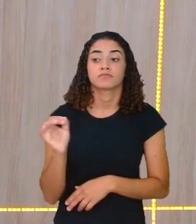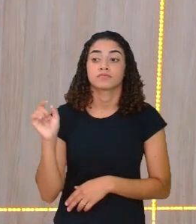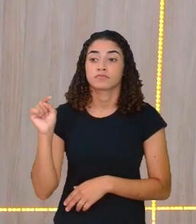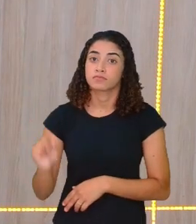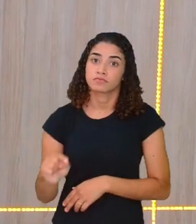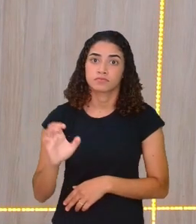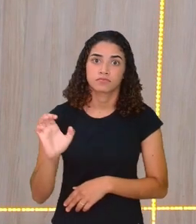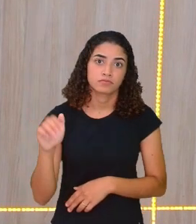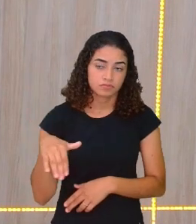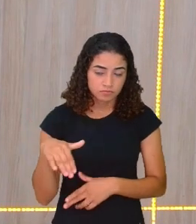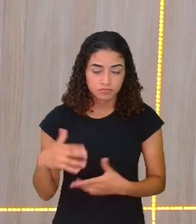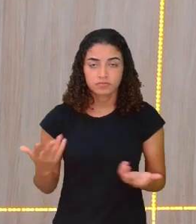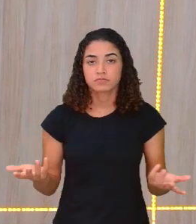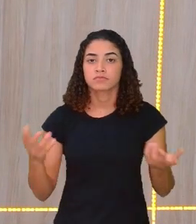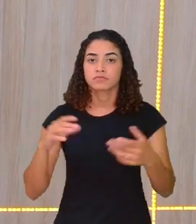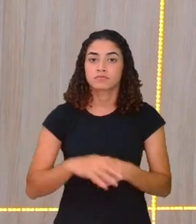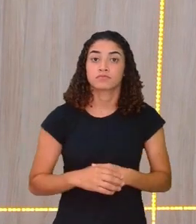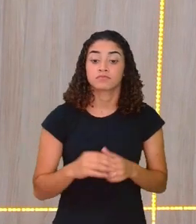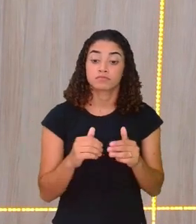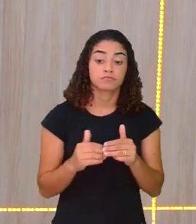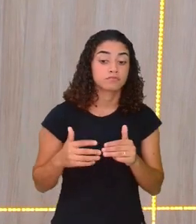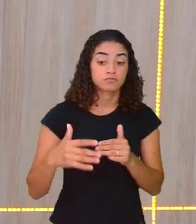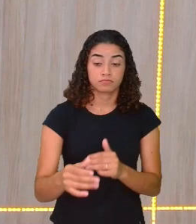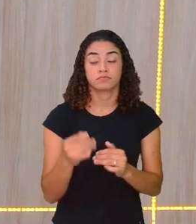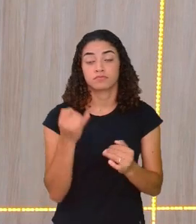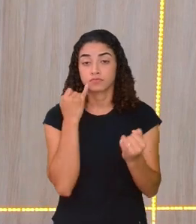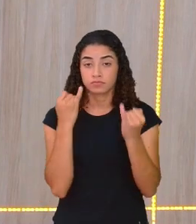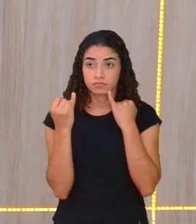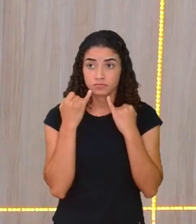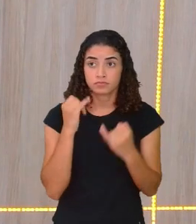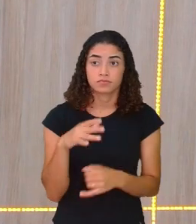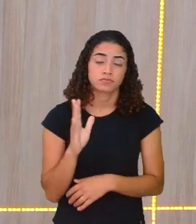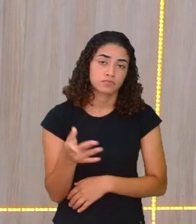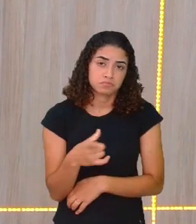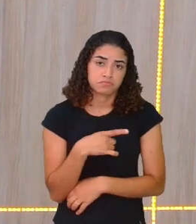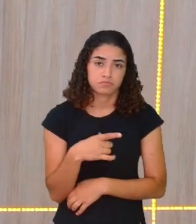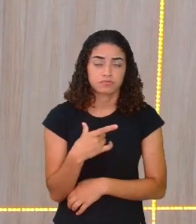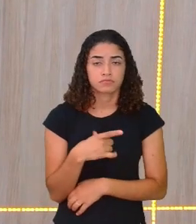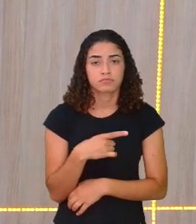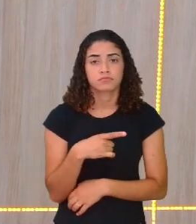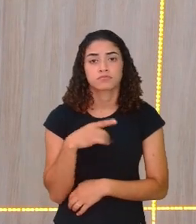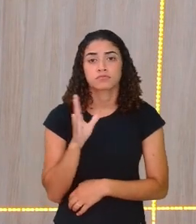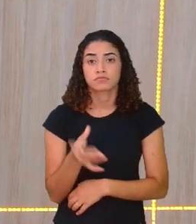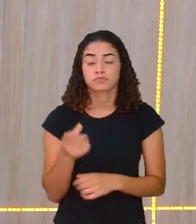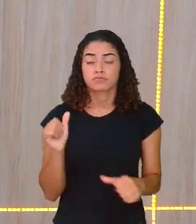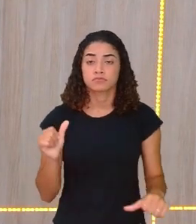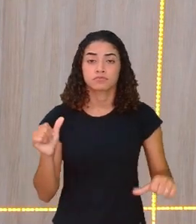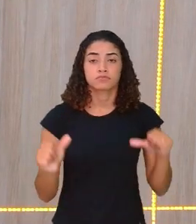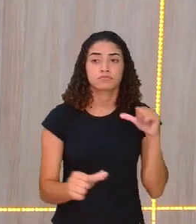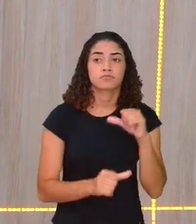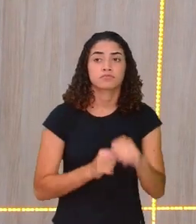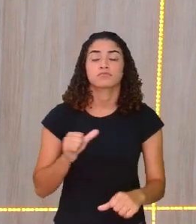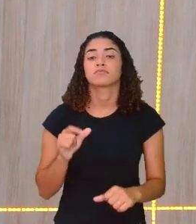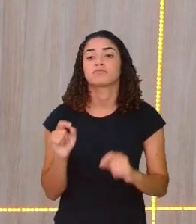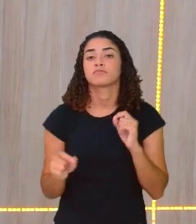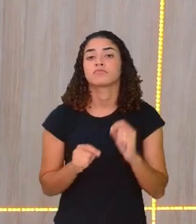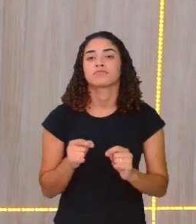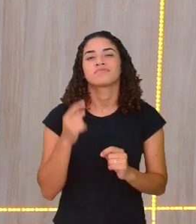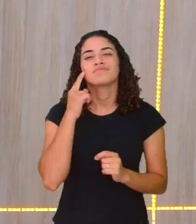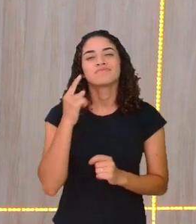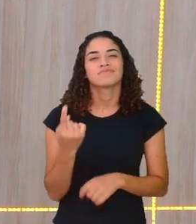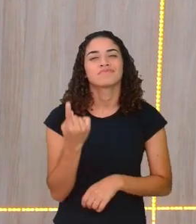100.000 centímetros. A partir dessa informação, 100.000 centímetros, podemos transformar